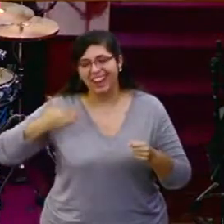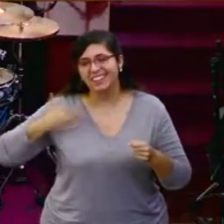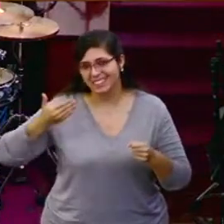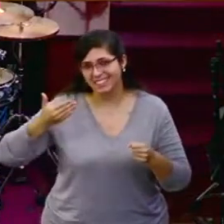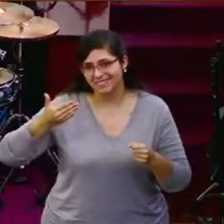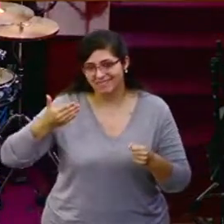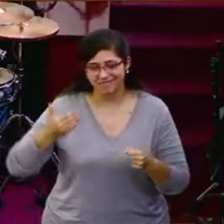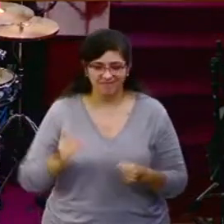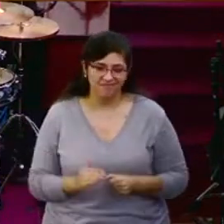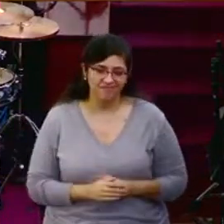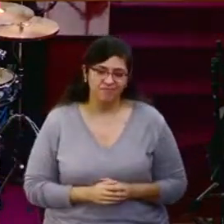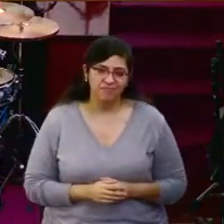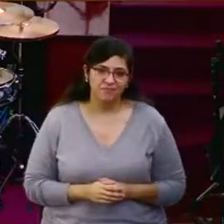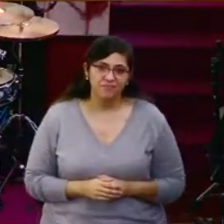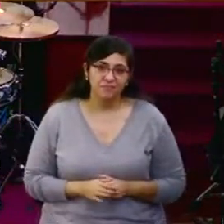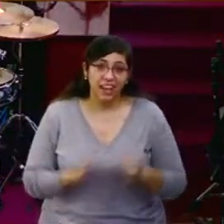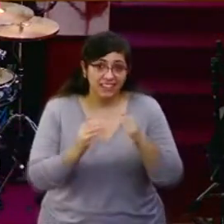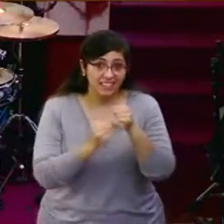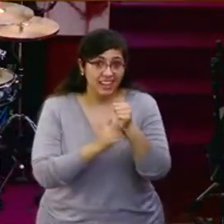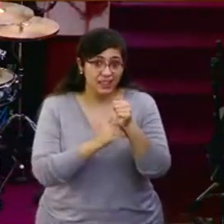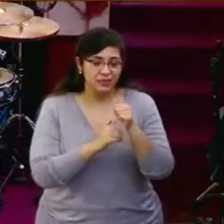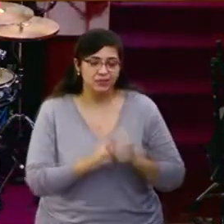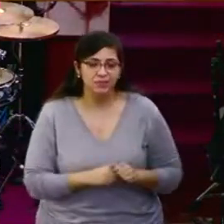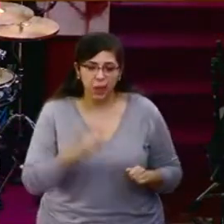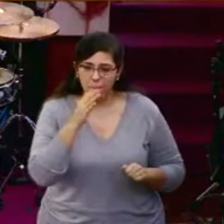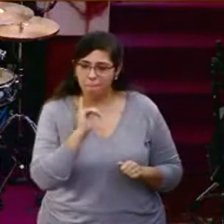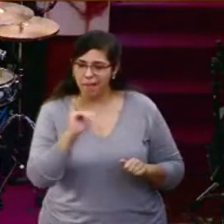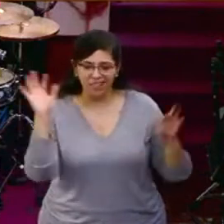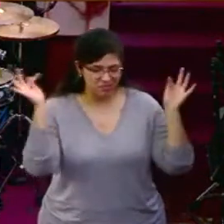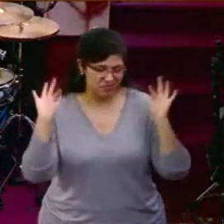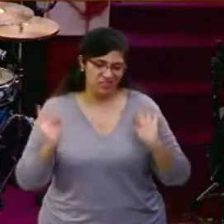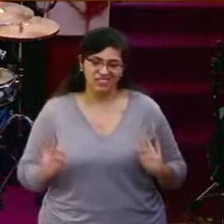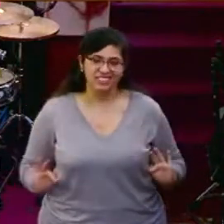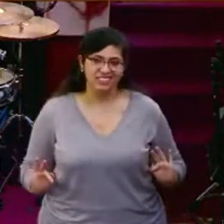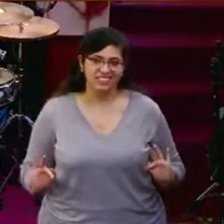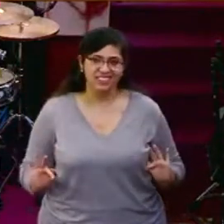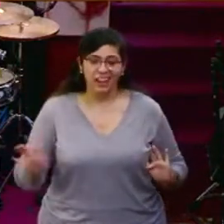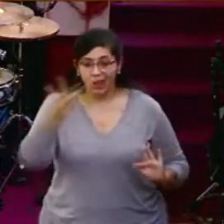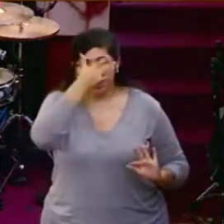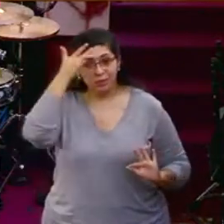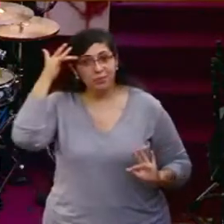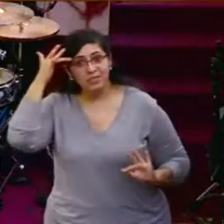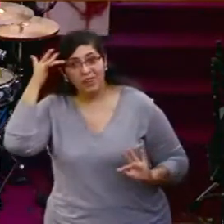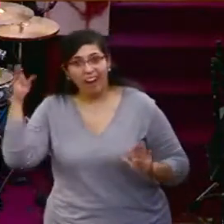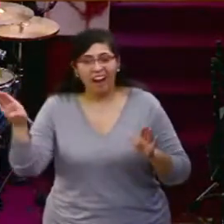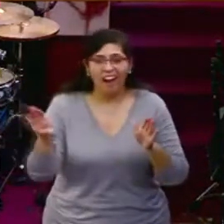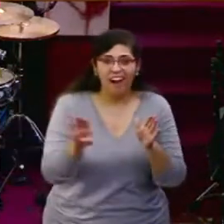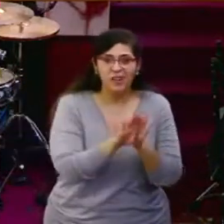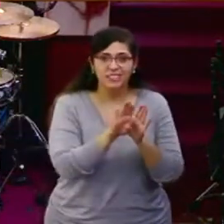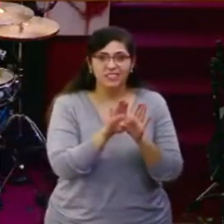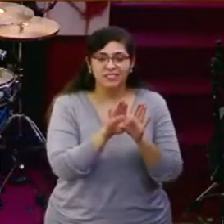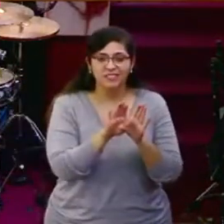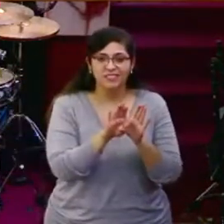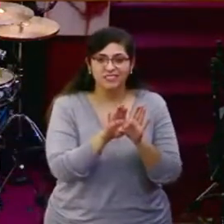segredo do contentamento é o venturança que acompanha uma pessoa até quando as